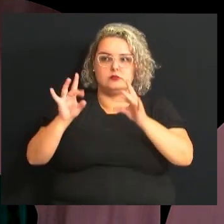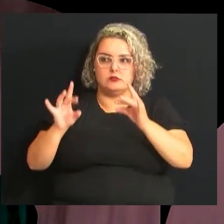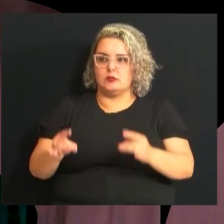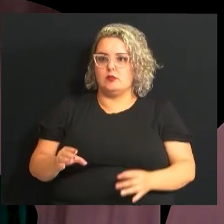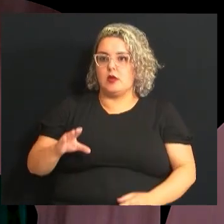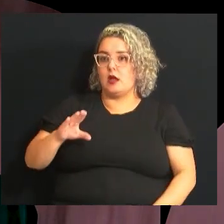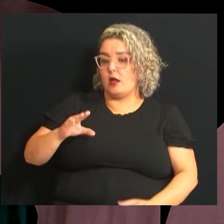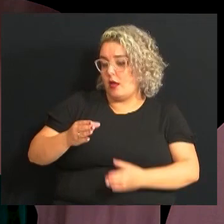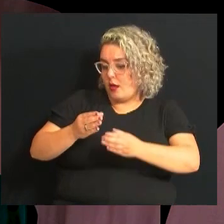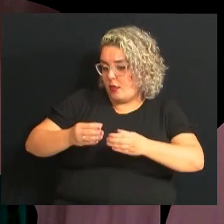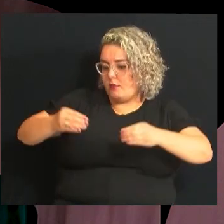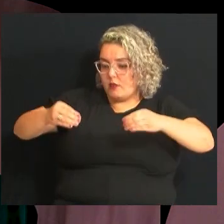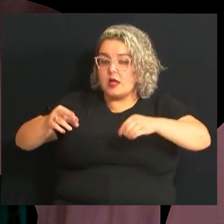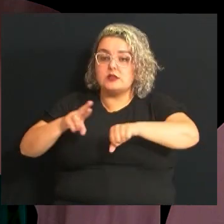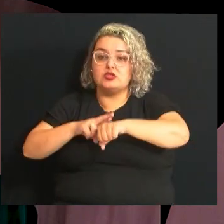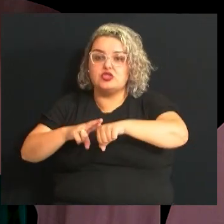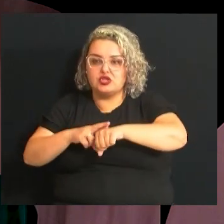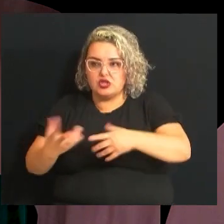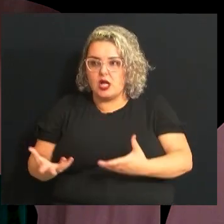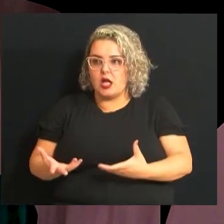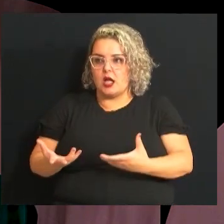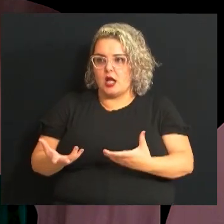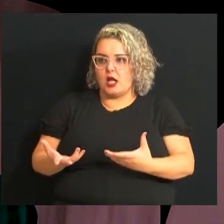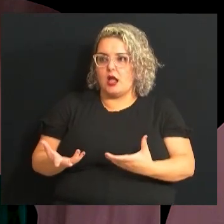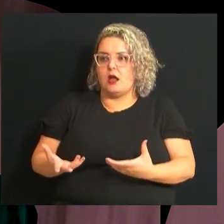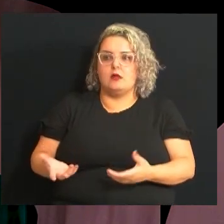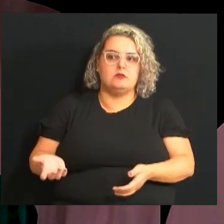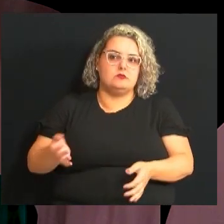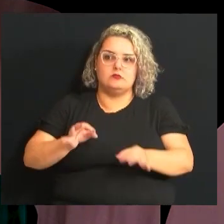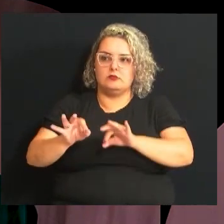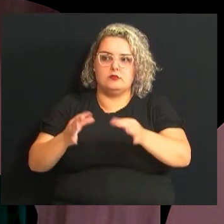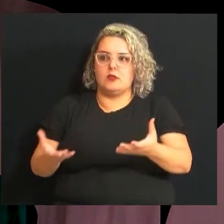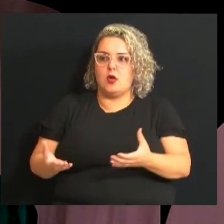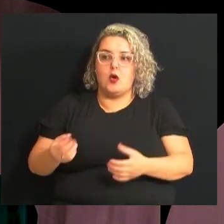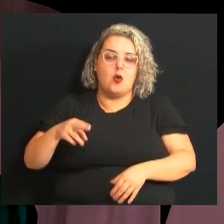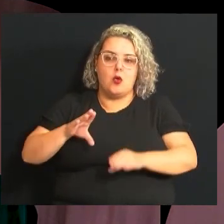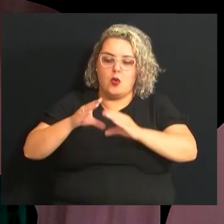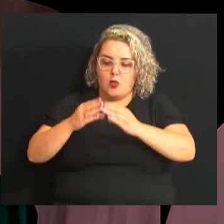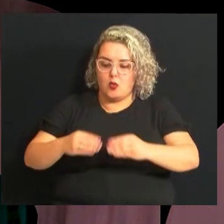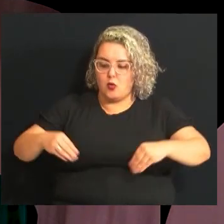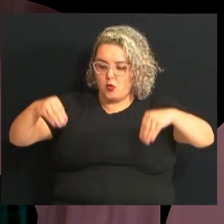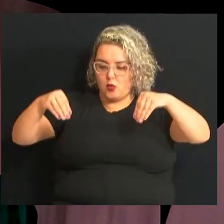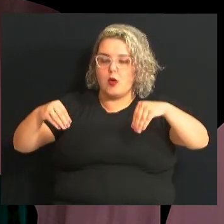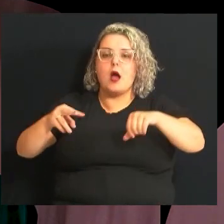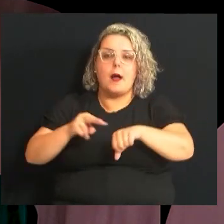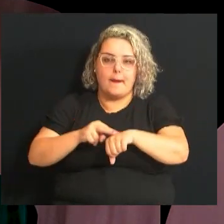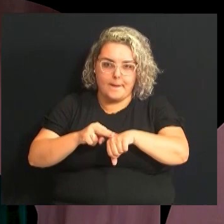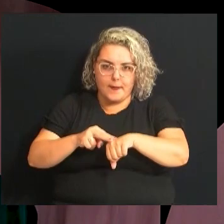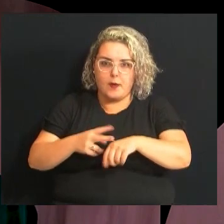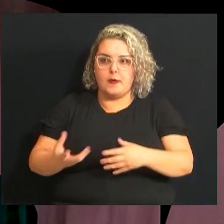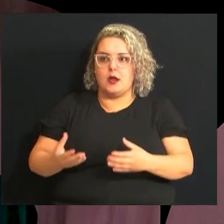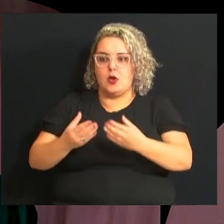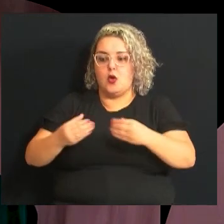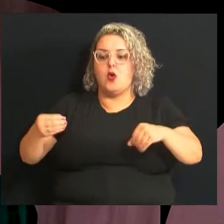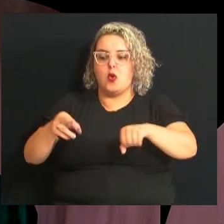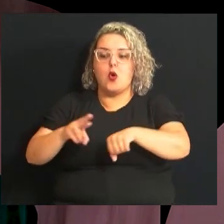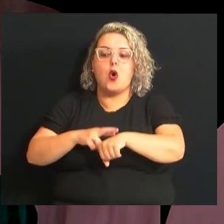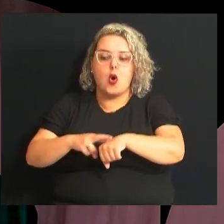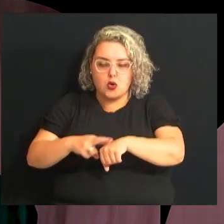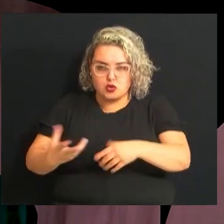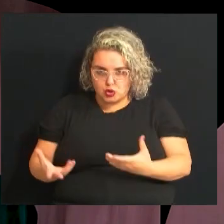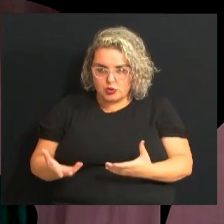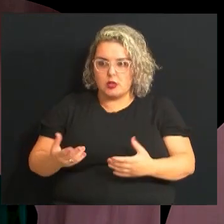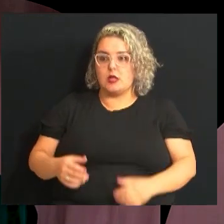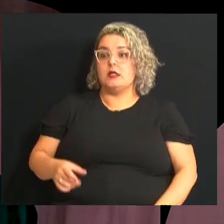em gôndolas e tudo mais. Então, talvez um item, sei lá, uma berinjela. Se essa berinjela está sendo preparada para colocar ou